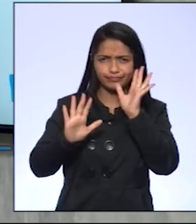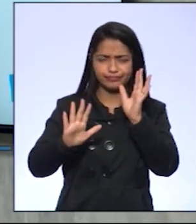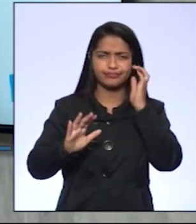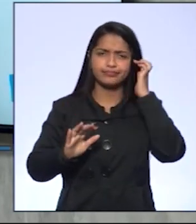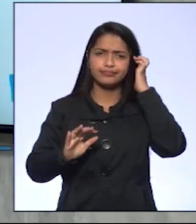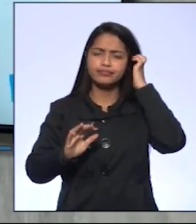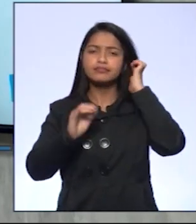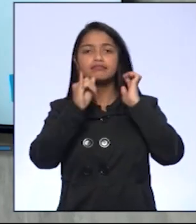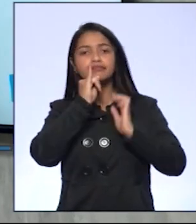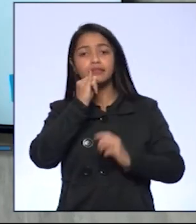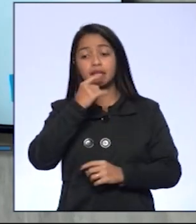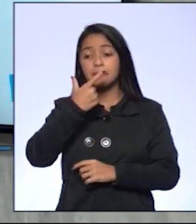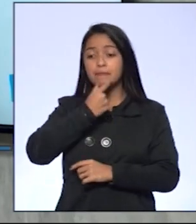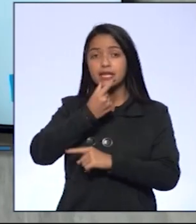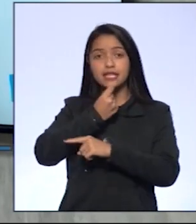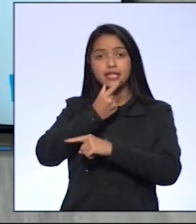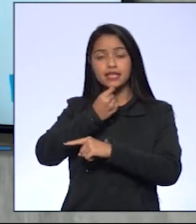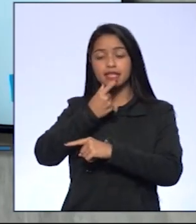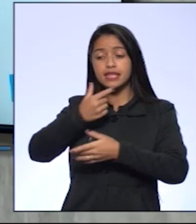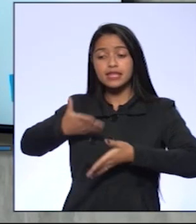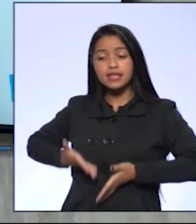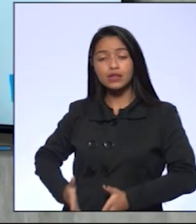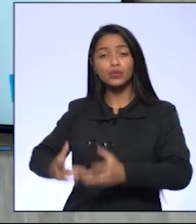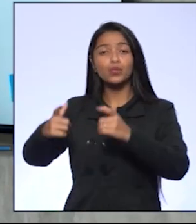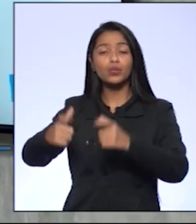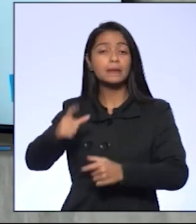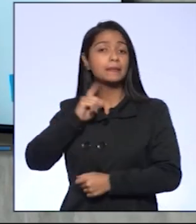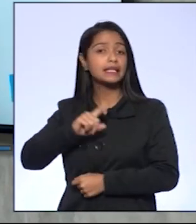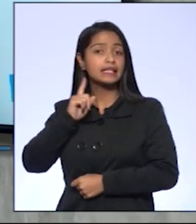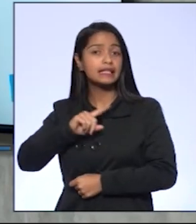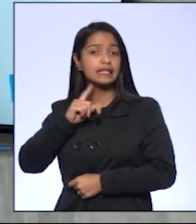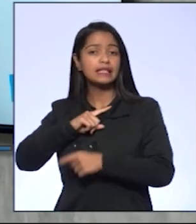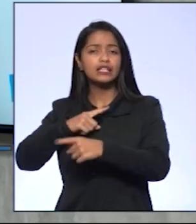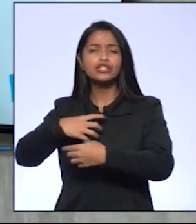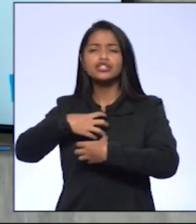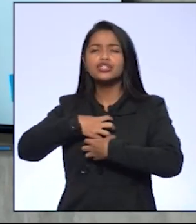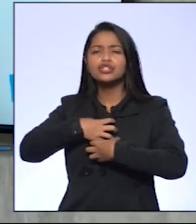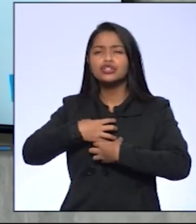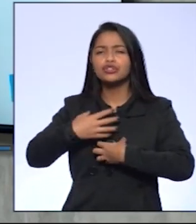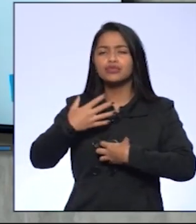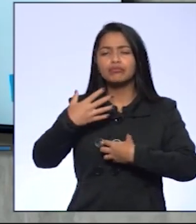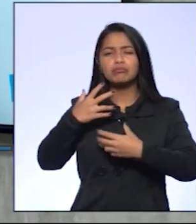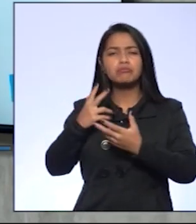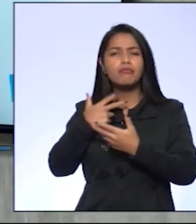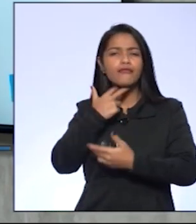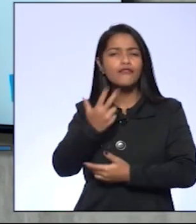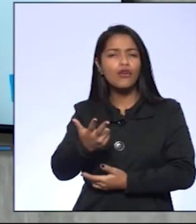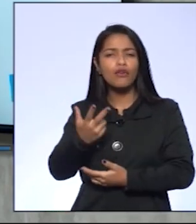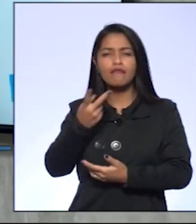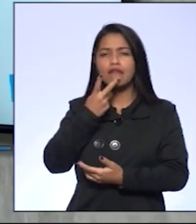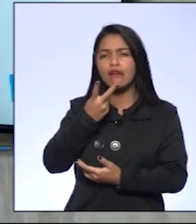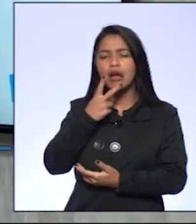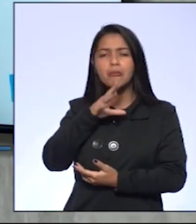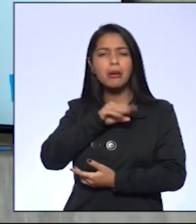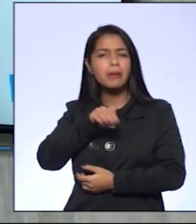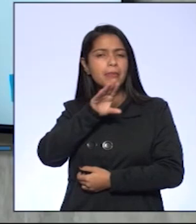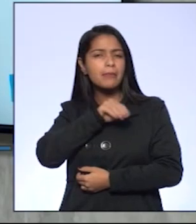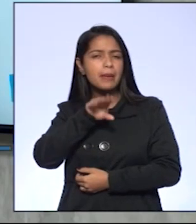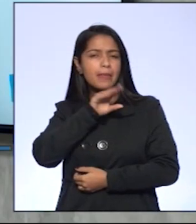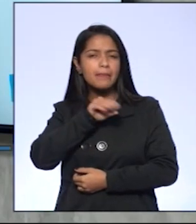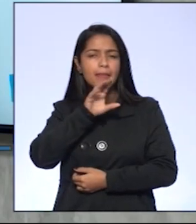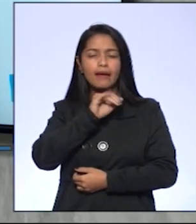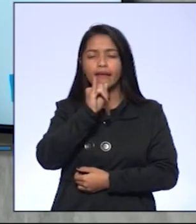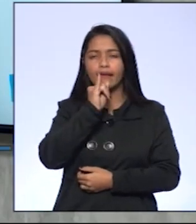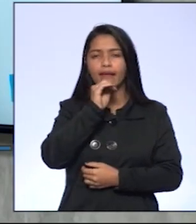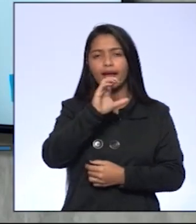que nasce em Minas, né, que fala aquele sotaque delicioso do mineiro, e ele fala menininho, bocadinho,